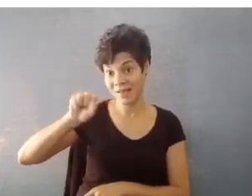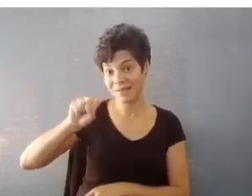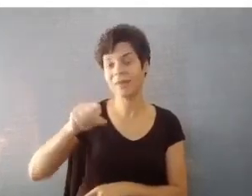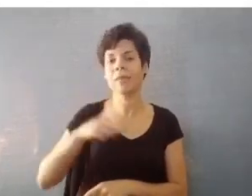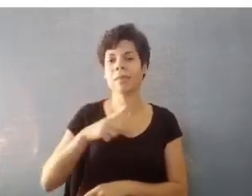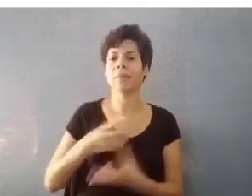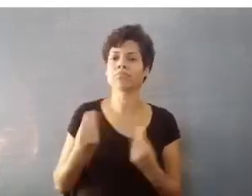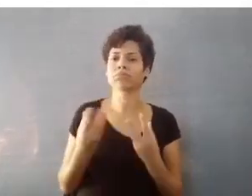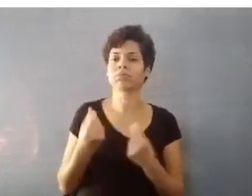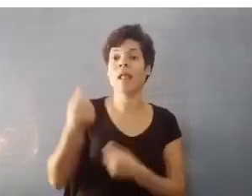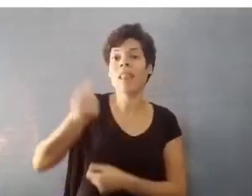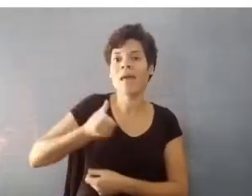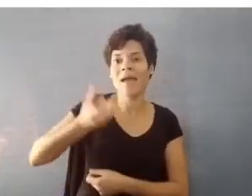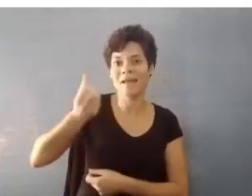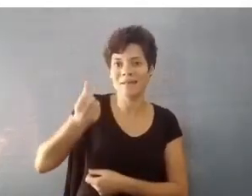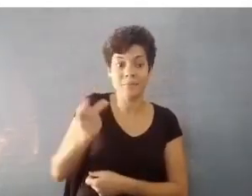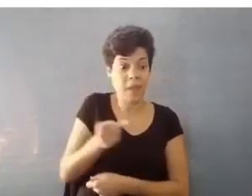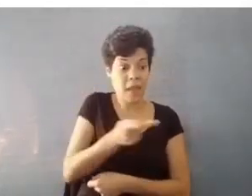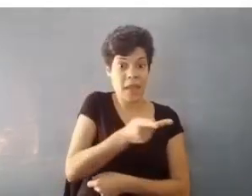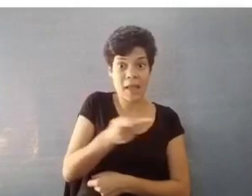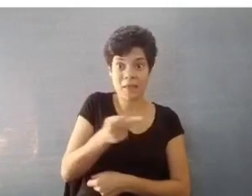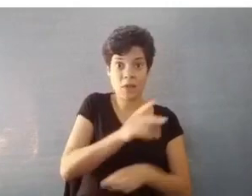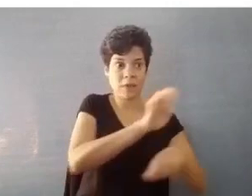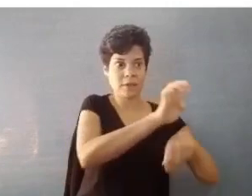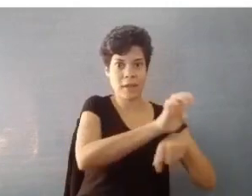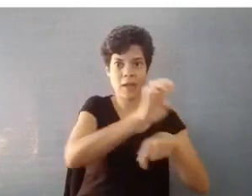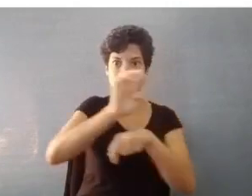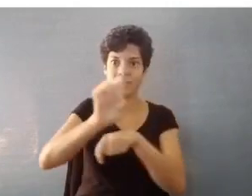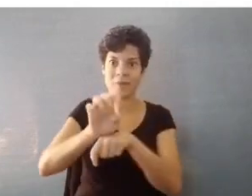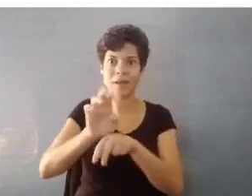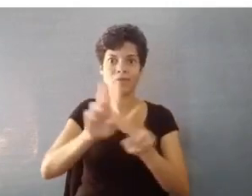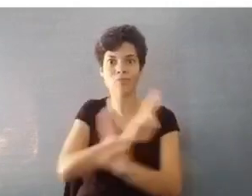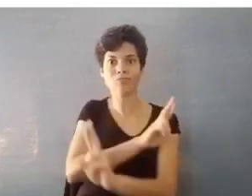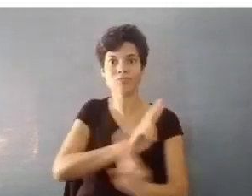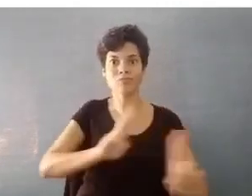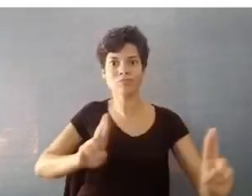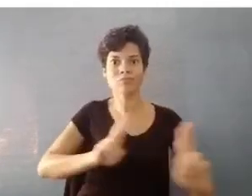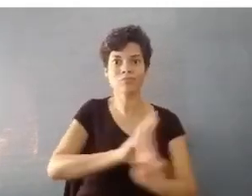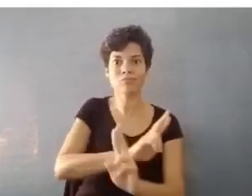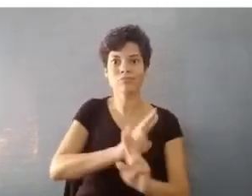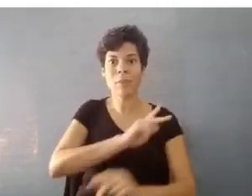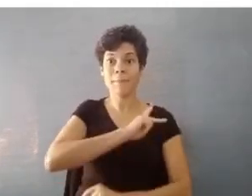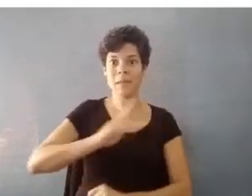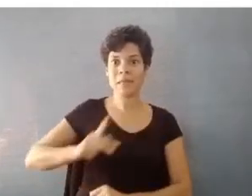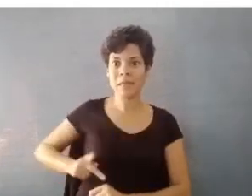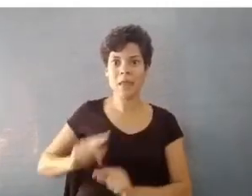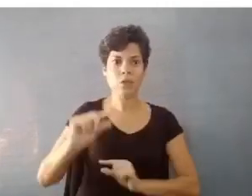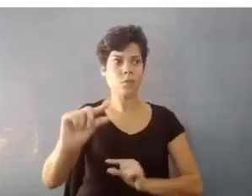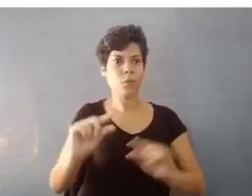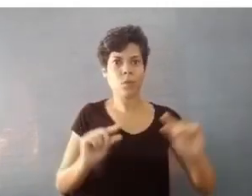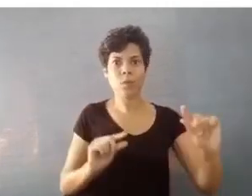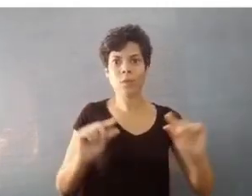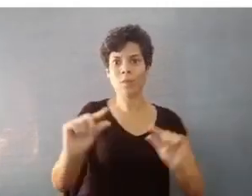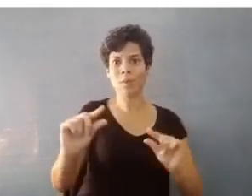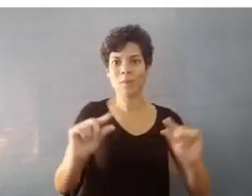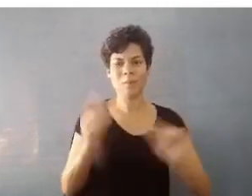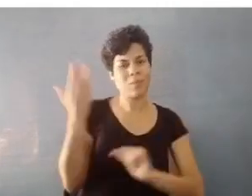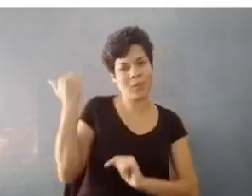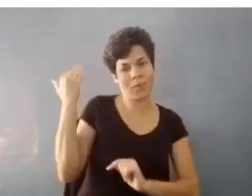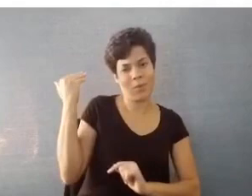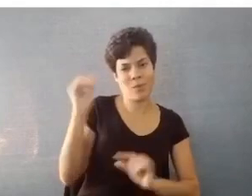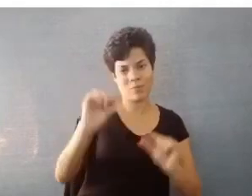esses dois estados se revezavam na presidência da República no